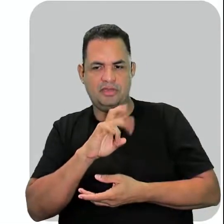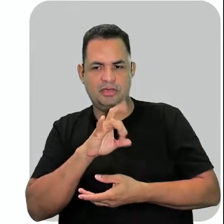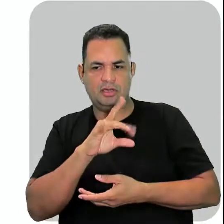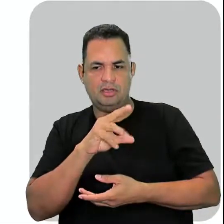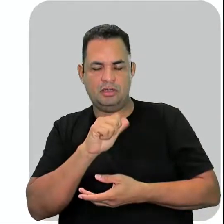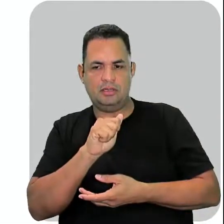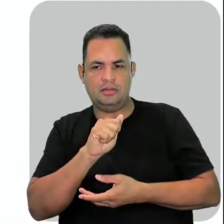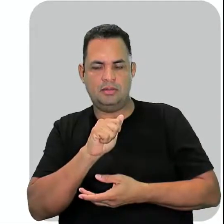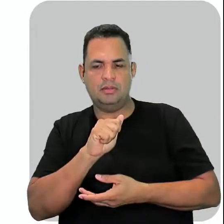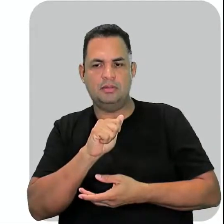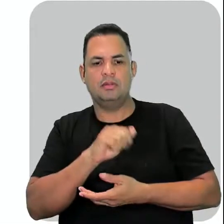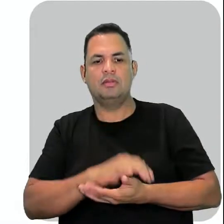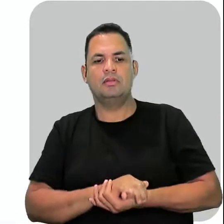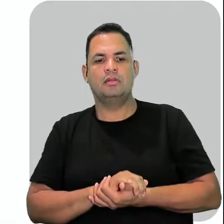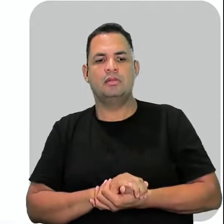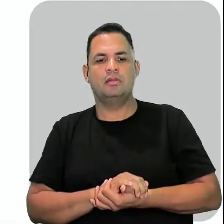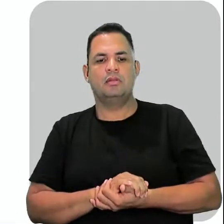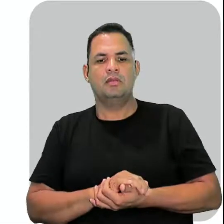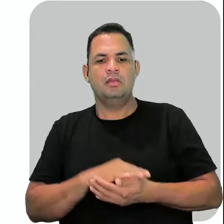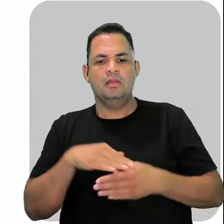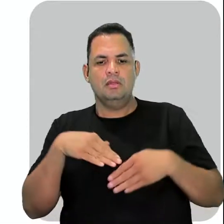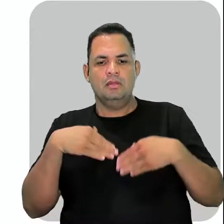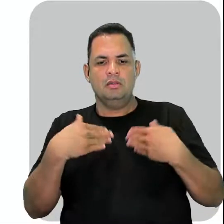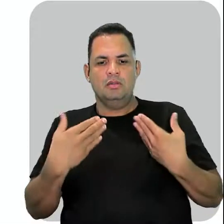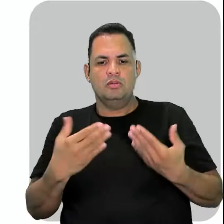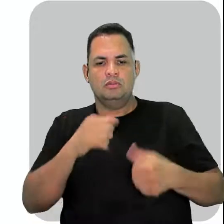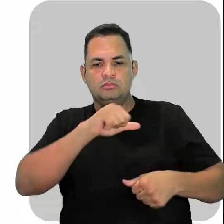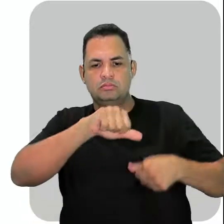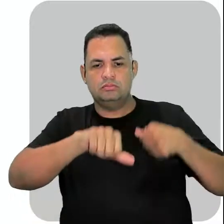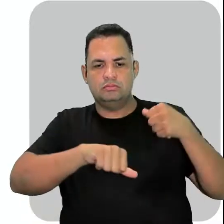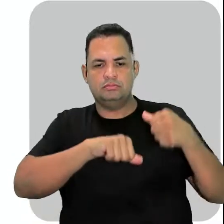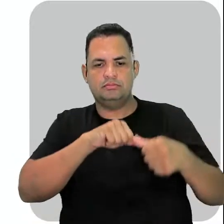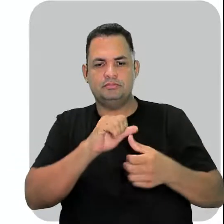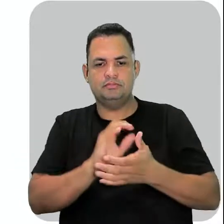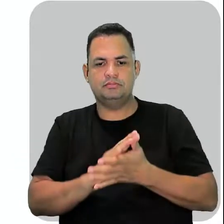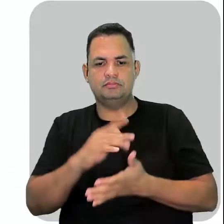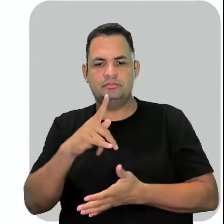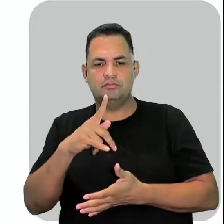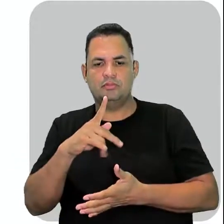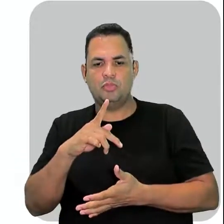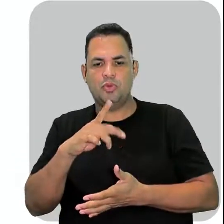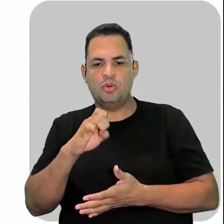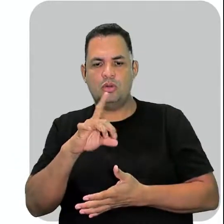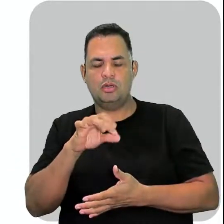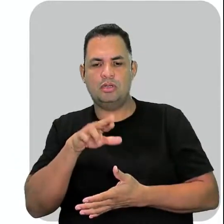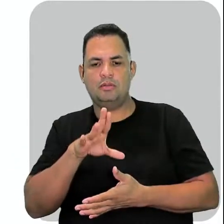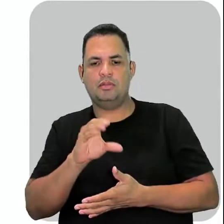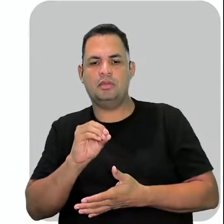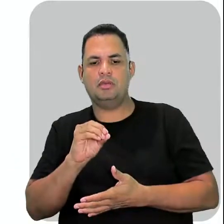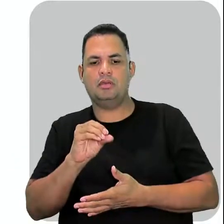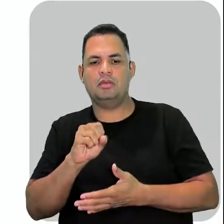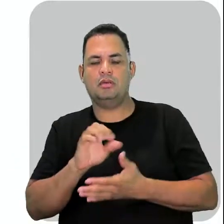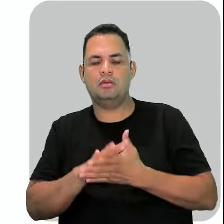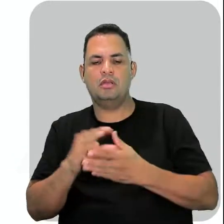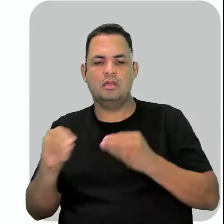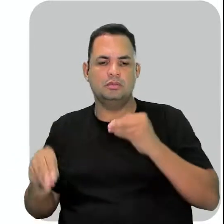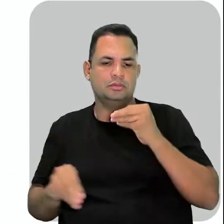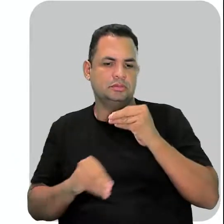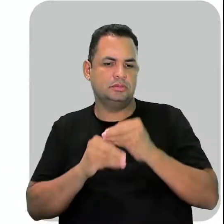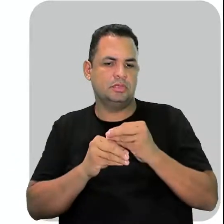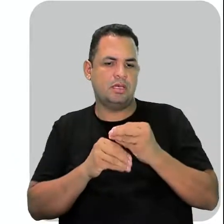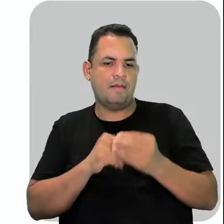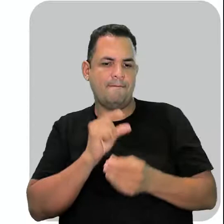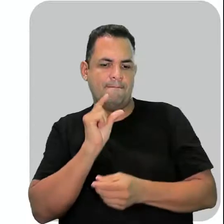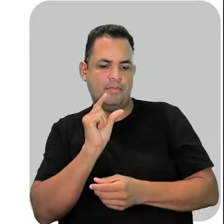nosso monômero. Quando eu formo o polímero, o que eu faço? Eu adiciono aqui a palavra